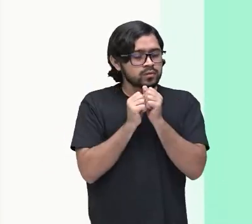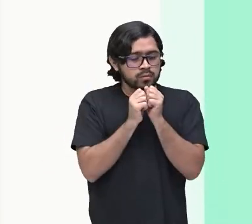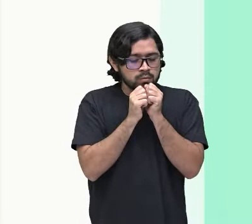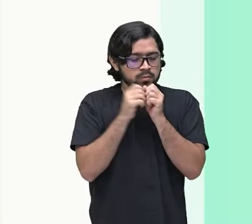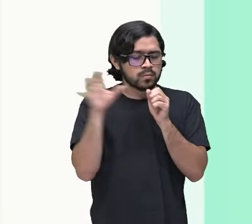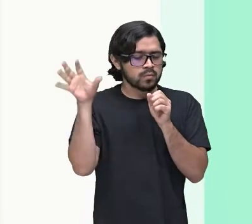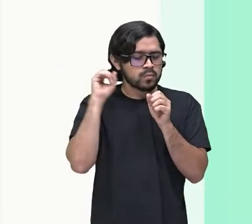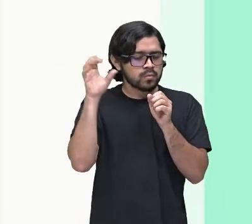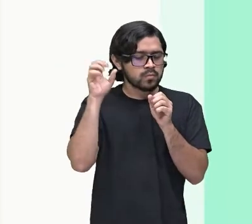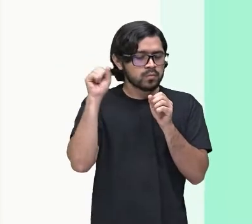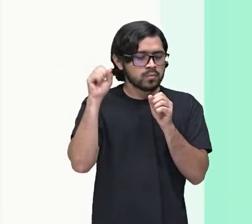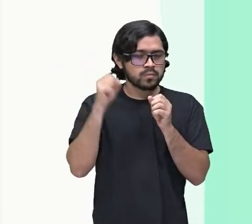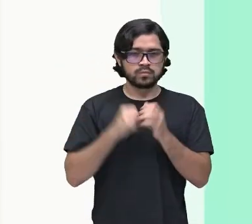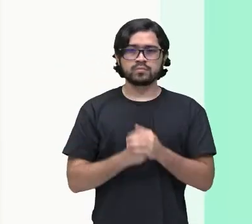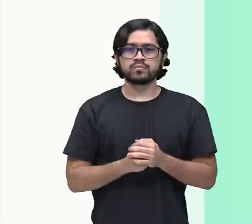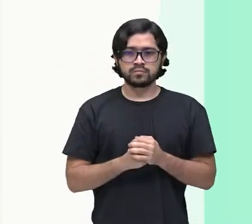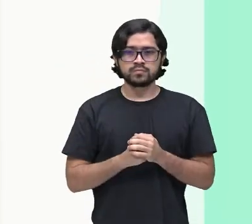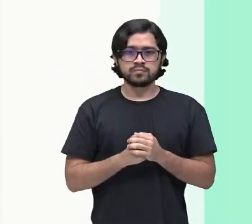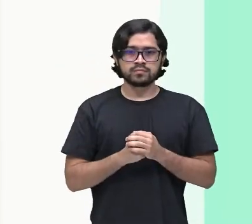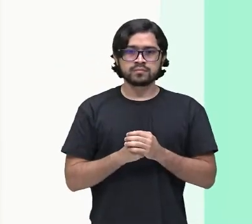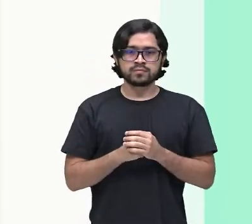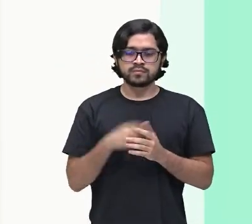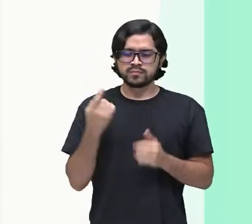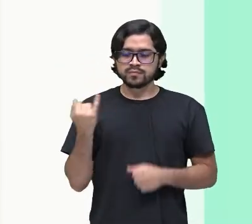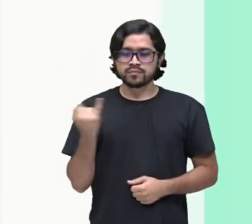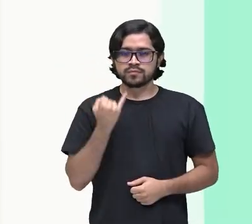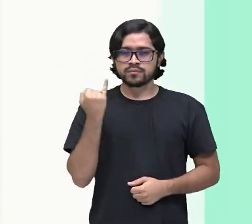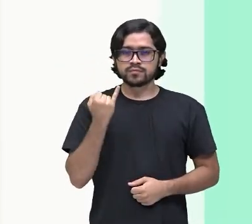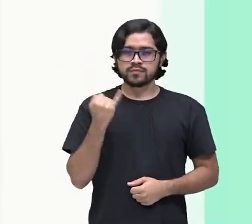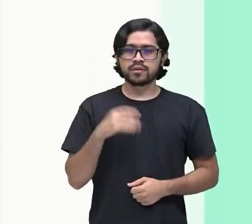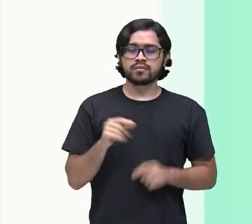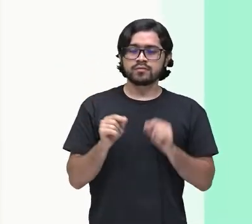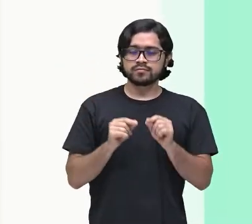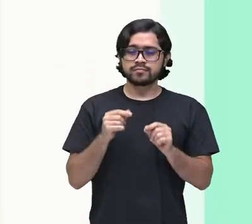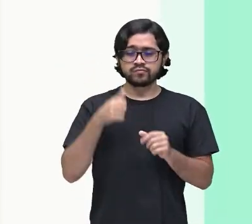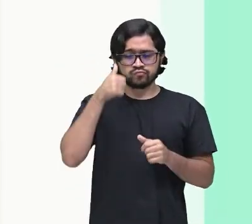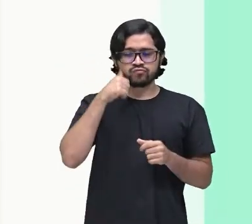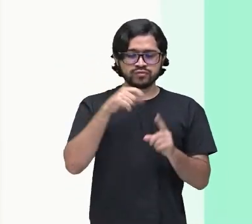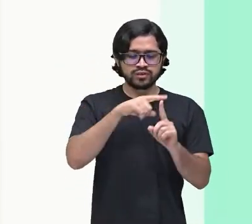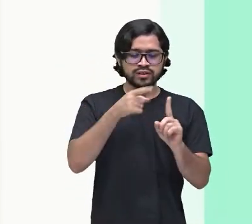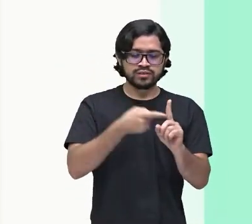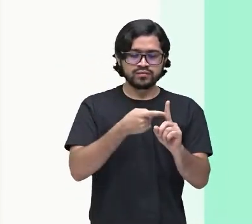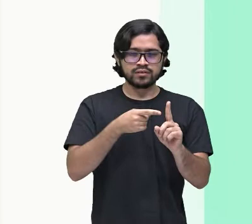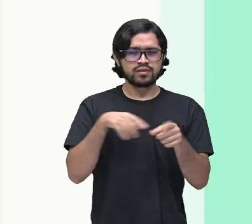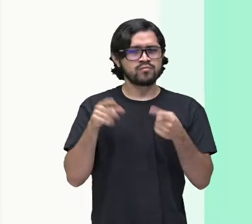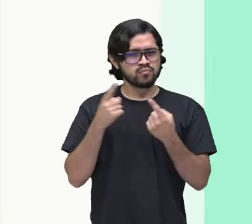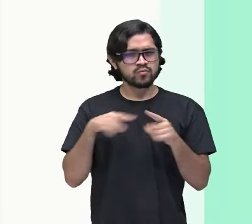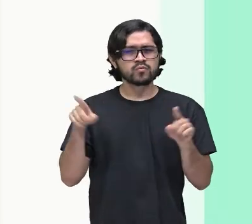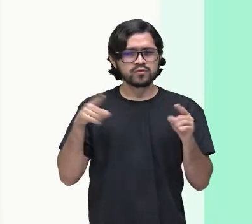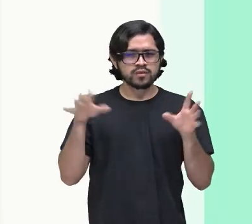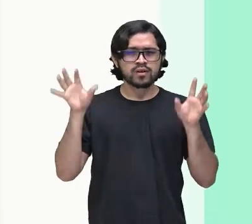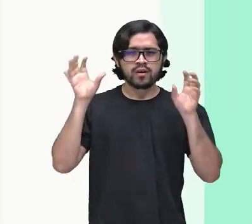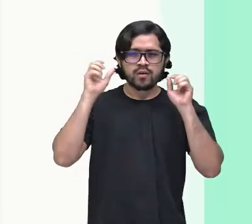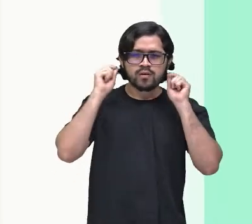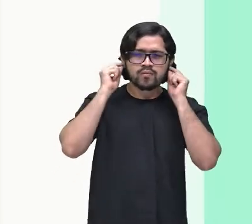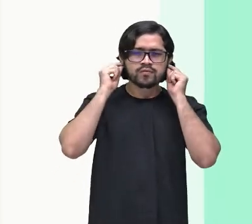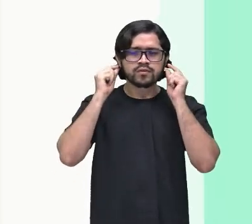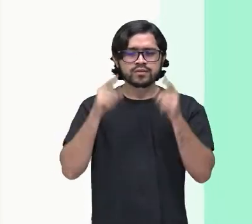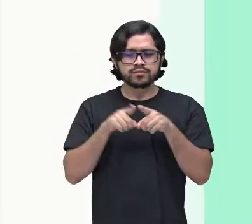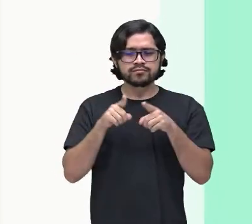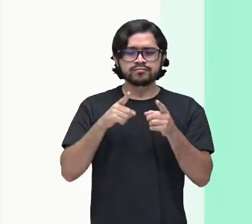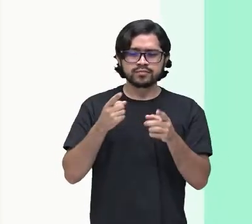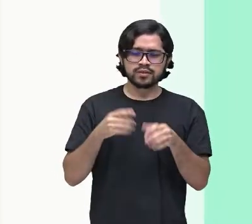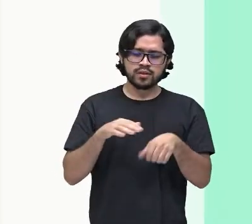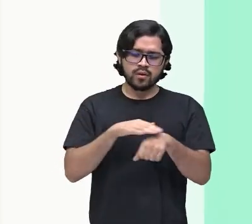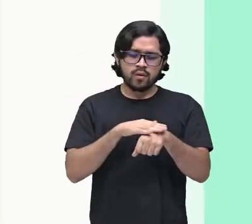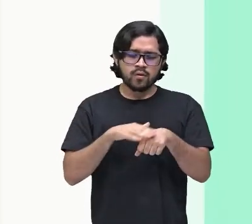do ambiente. E é por isso que é tão importante que a mulher grávida escute músicas, converse com a barriga, porque